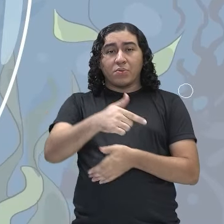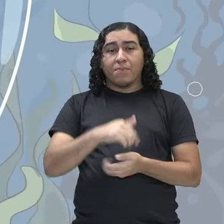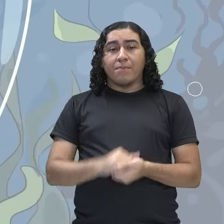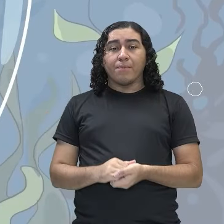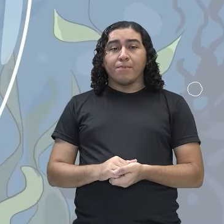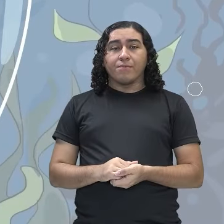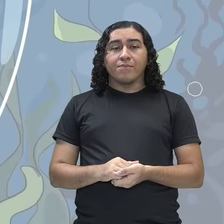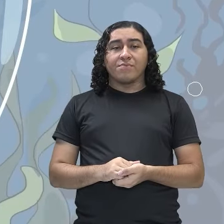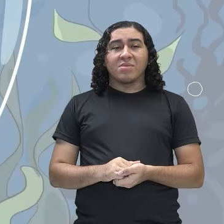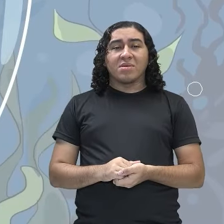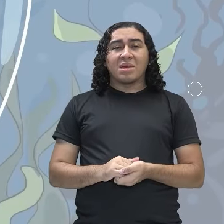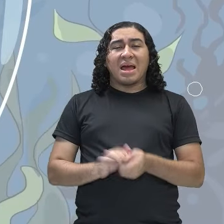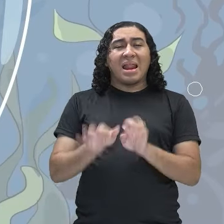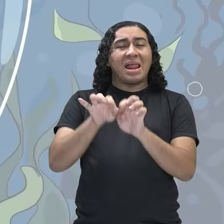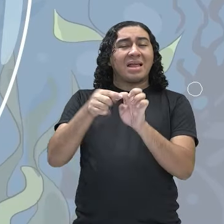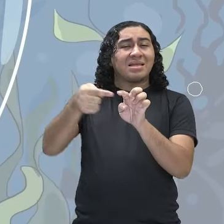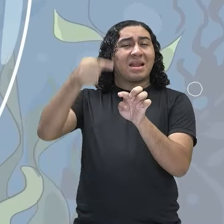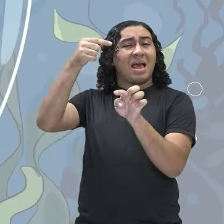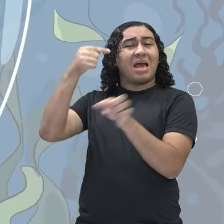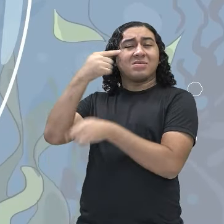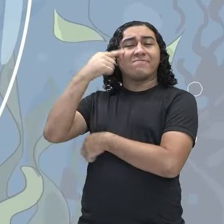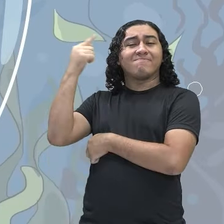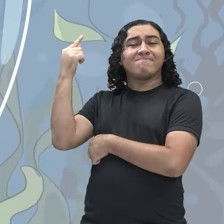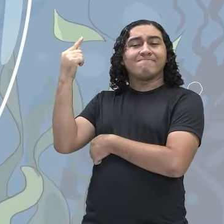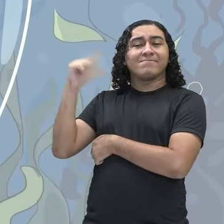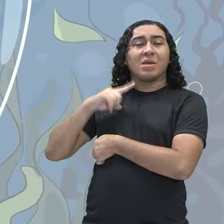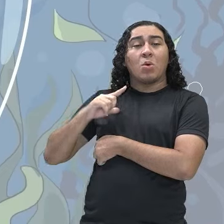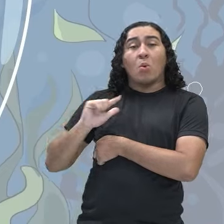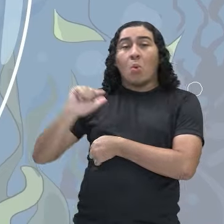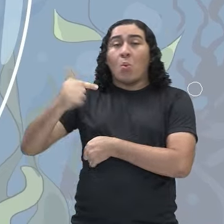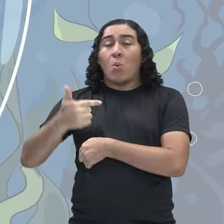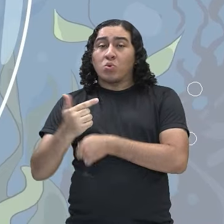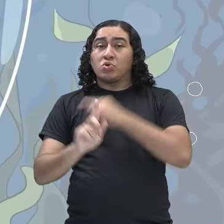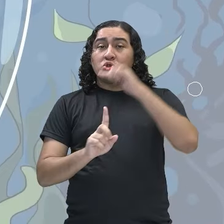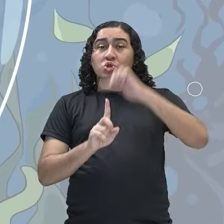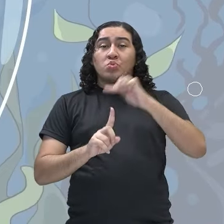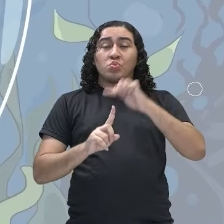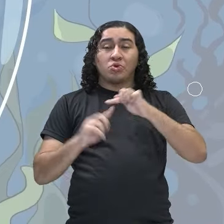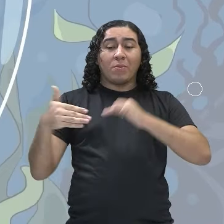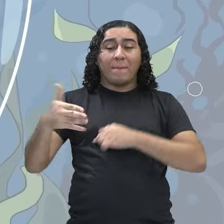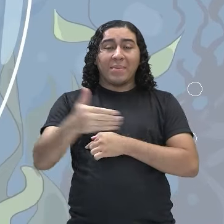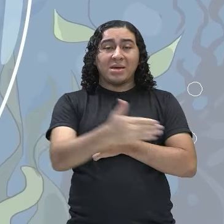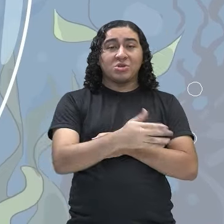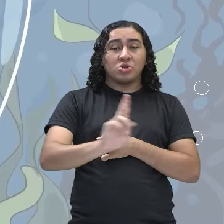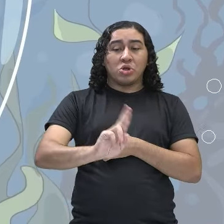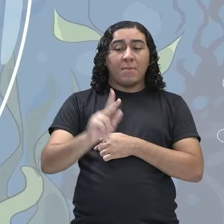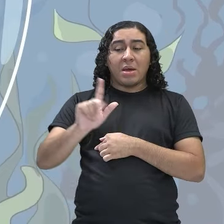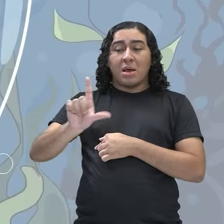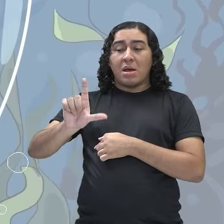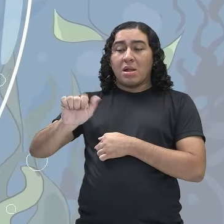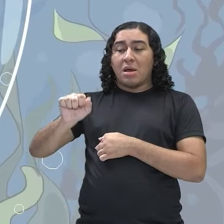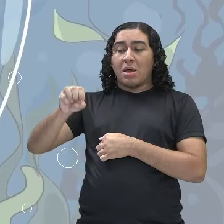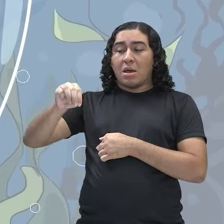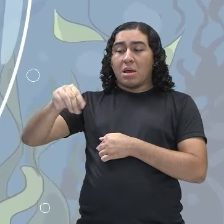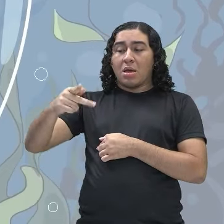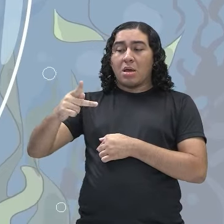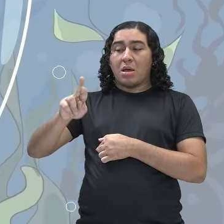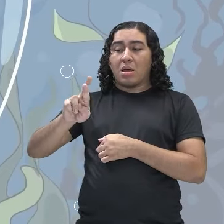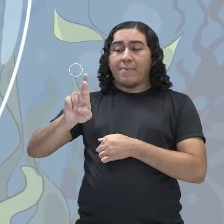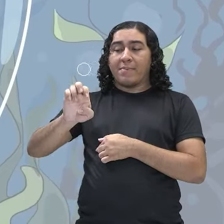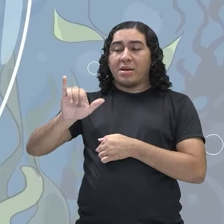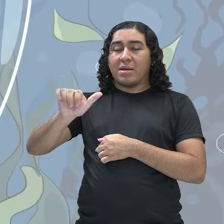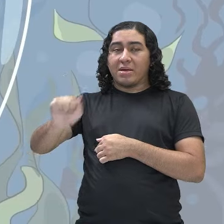bem lá no fundo, eu observo uma outra espécie, né, que é denominada de lampreia. Ela também faz